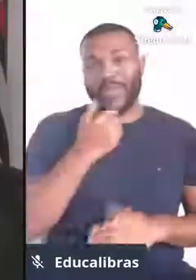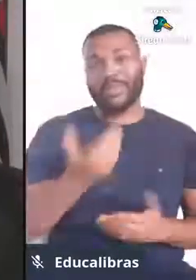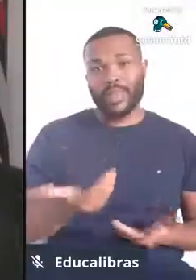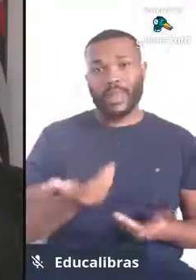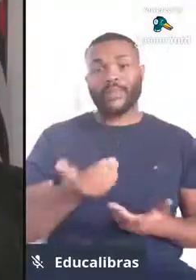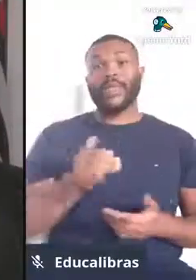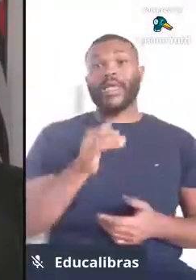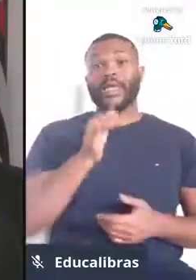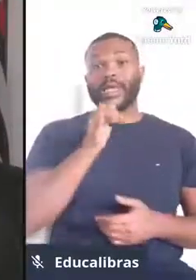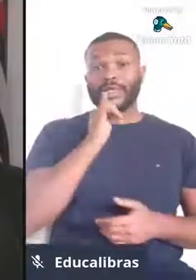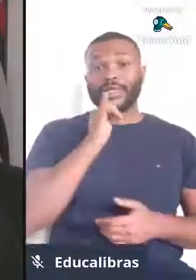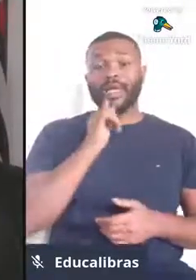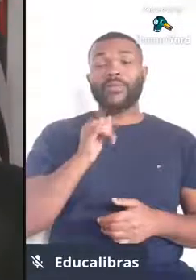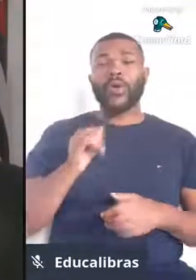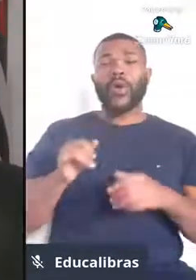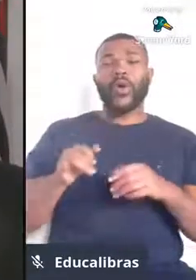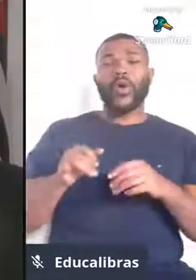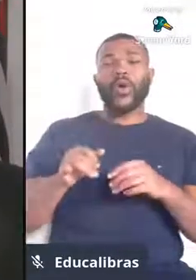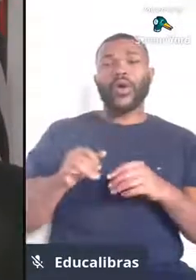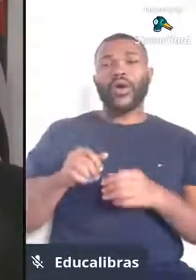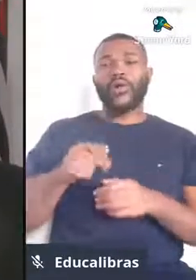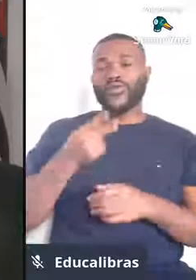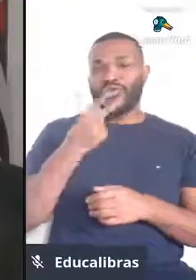na areia. Porém,